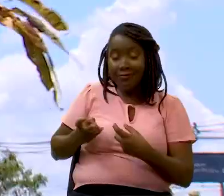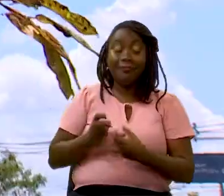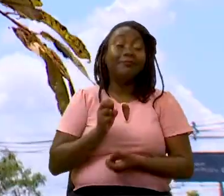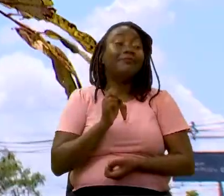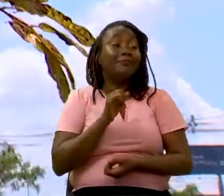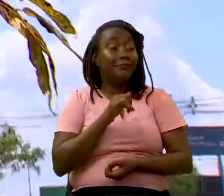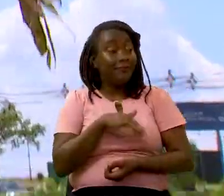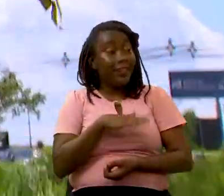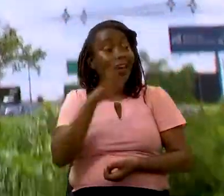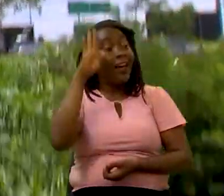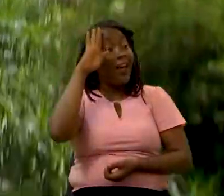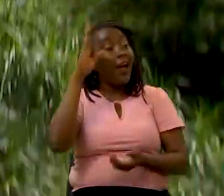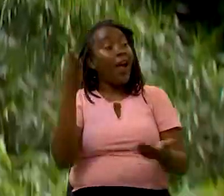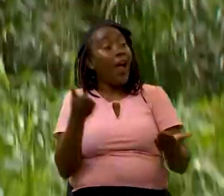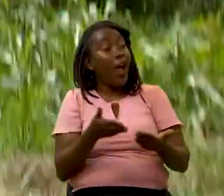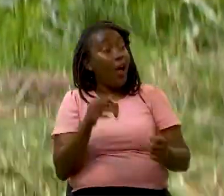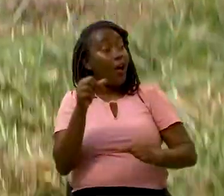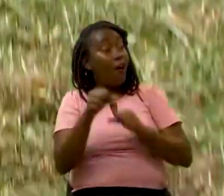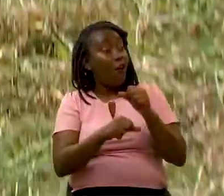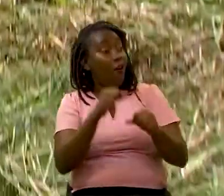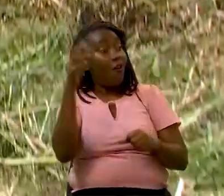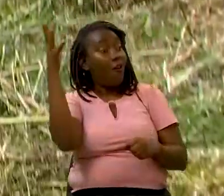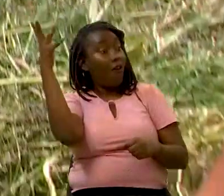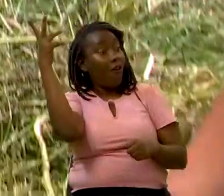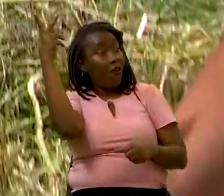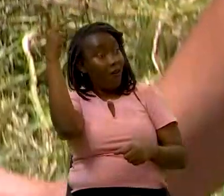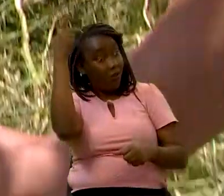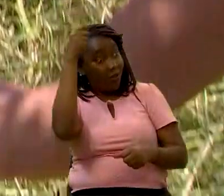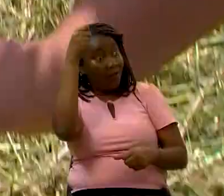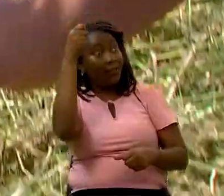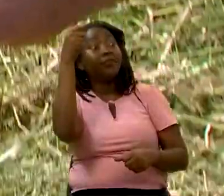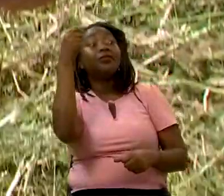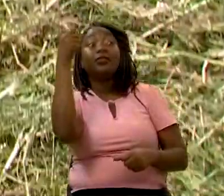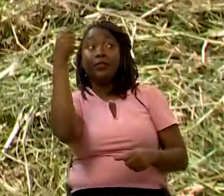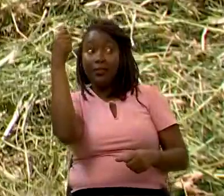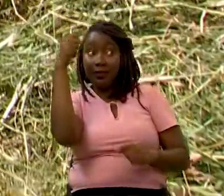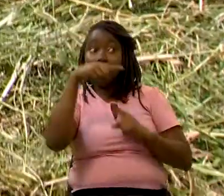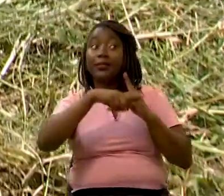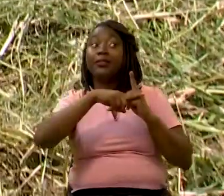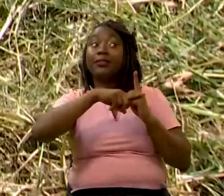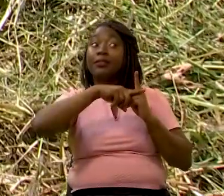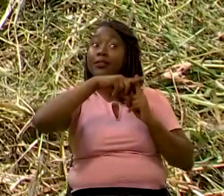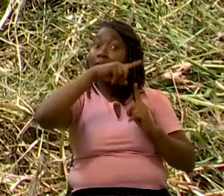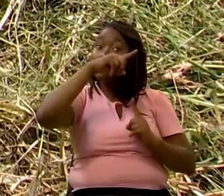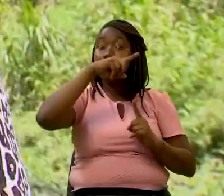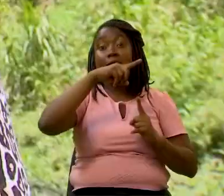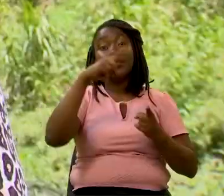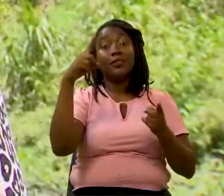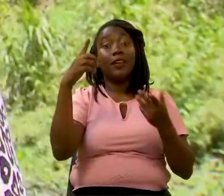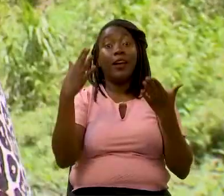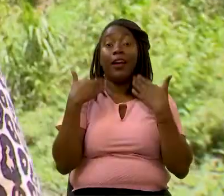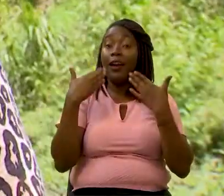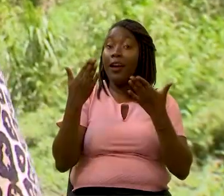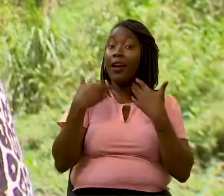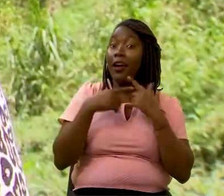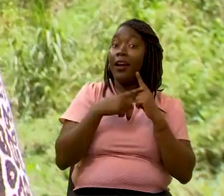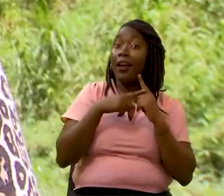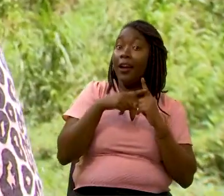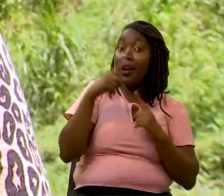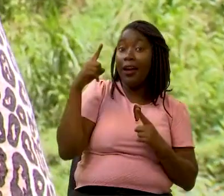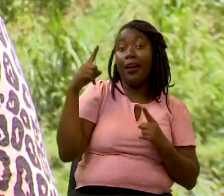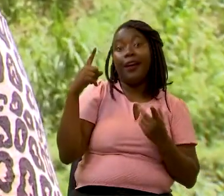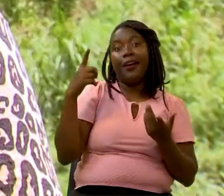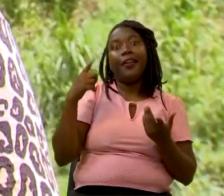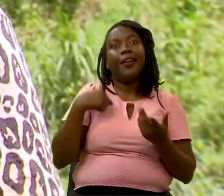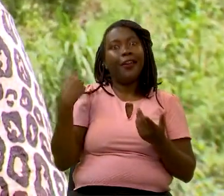isso? Sim, principalmente agora com essas mudanças do clima, né, essas mudanças de temperatura, essas ondas de